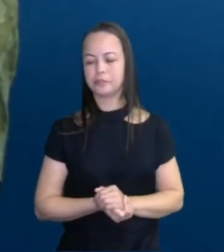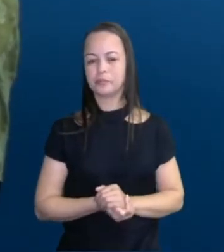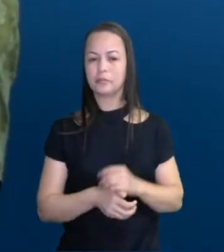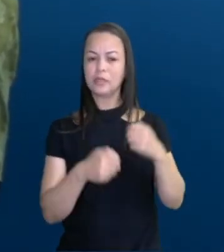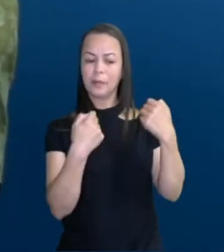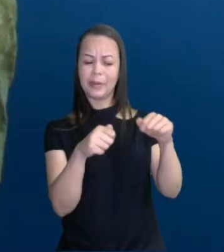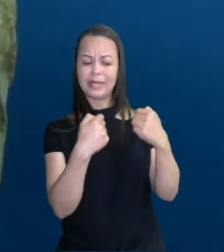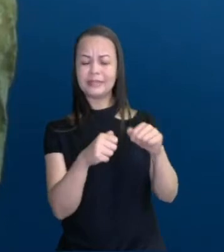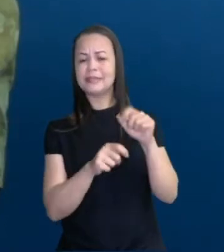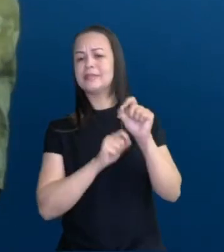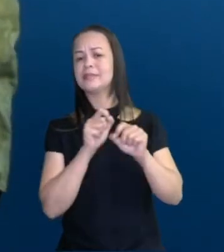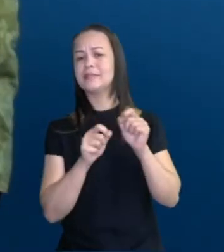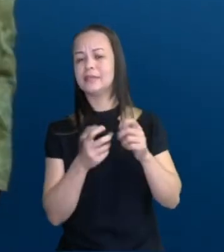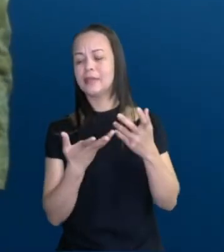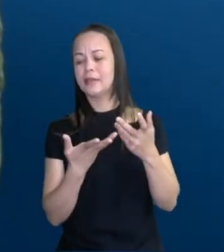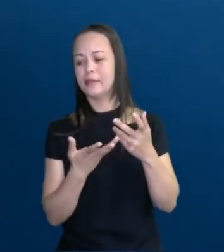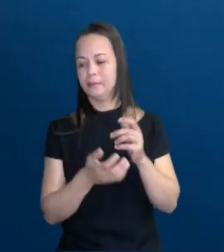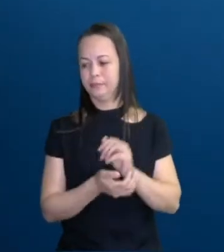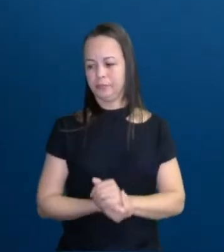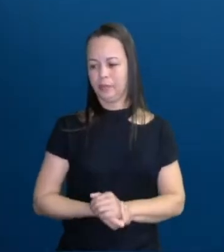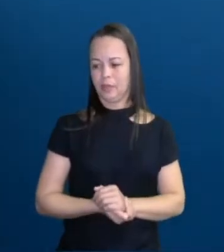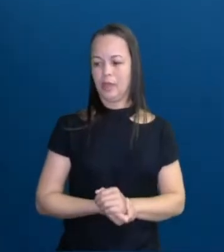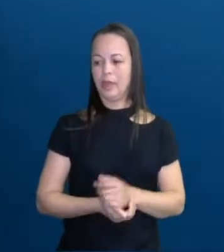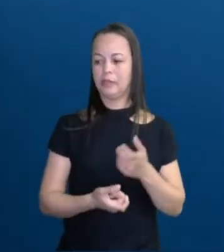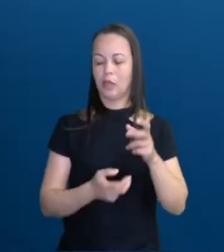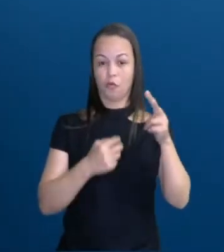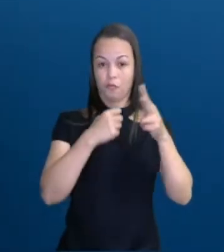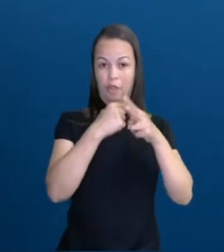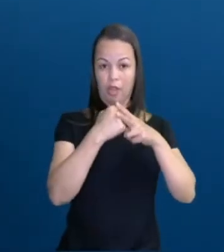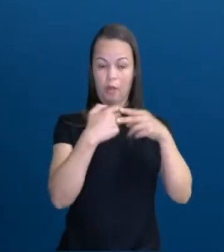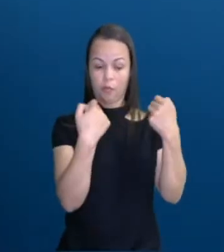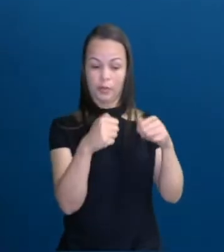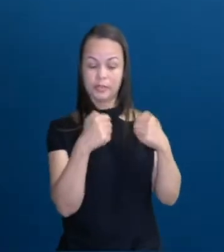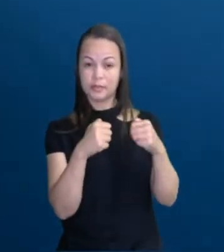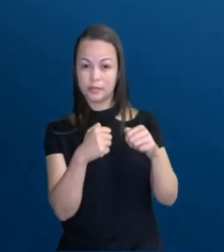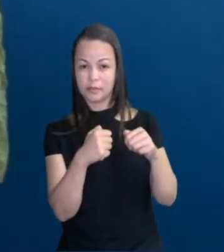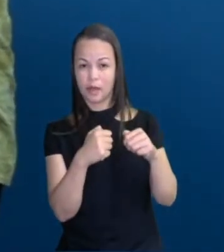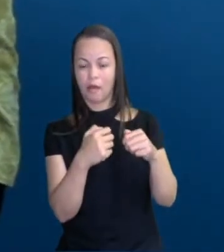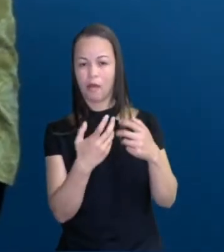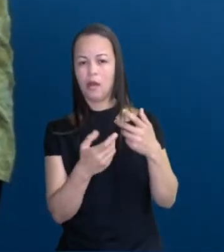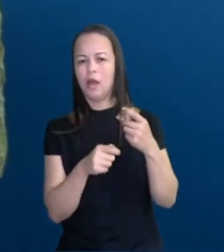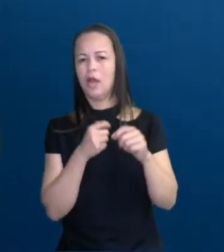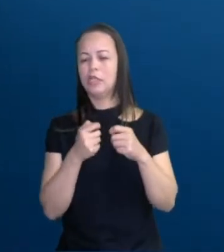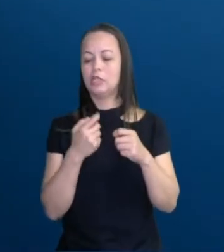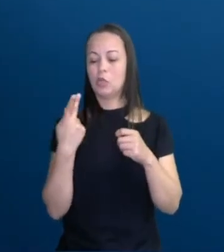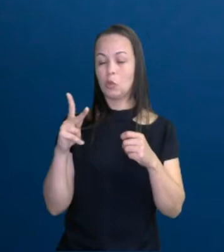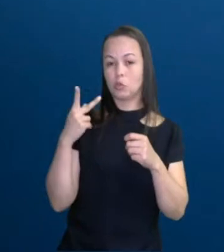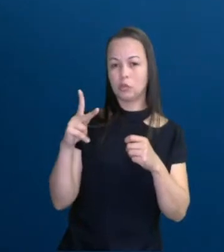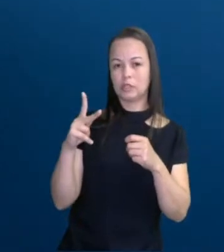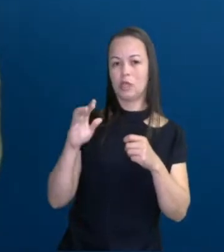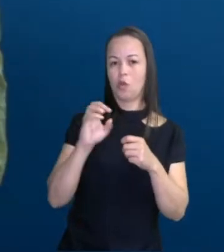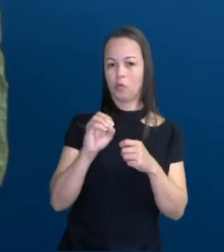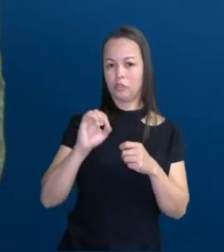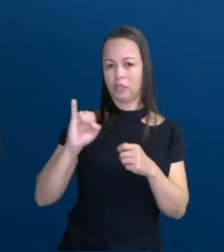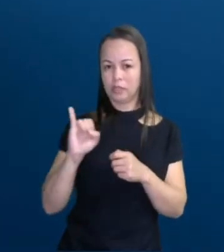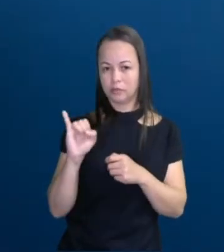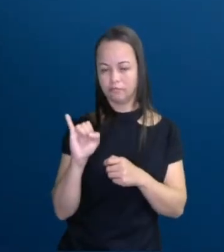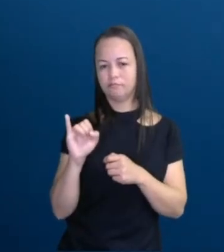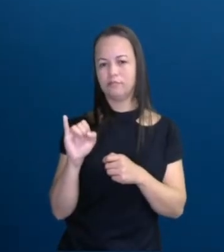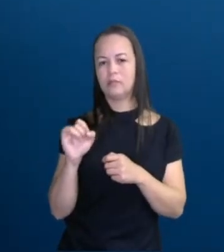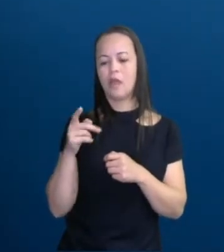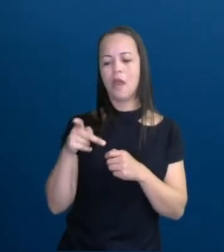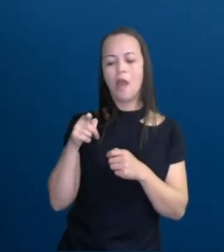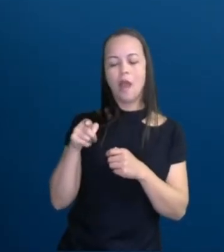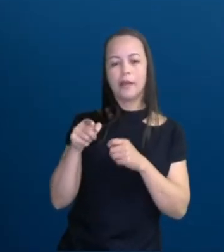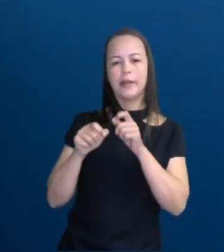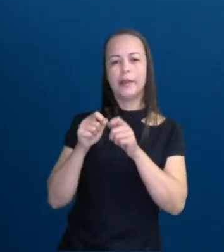precisa, precisa de alguma coisa. Percebam que entre o verbo precisar e o seu objeto indireto,